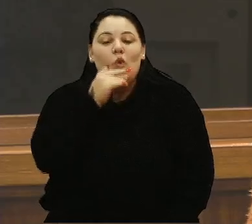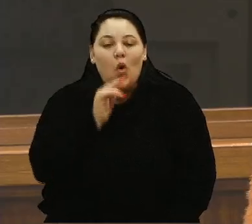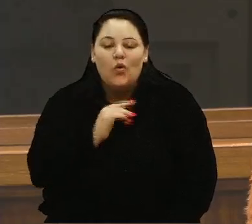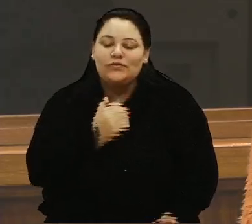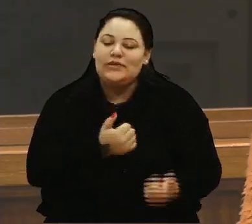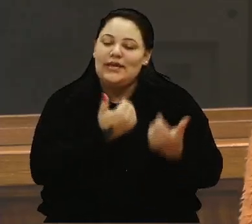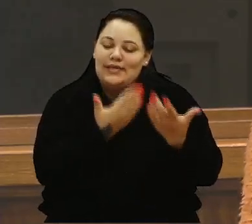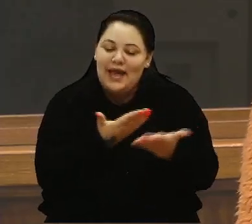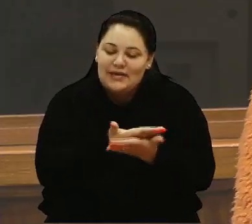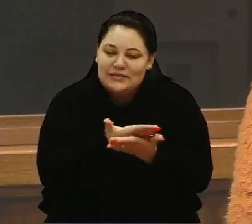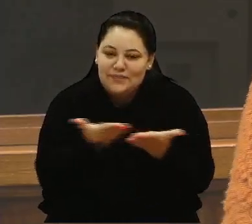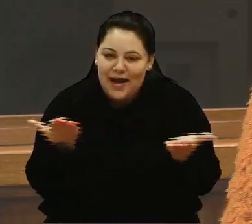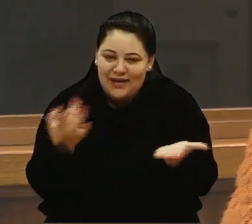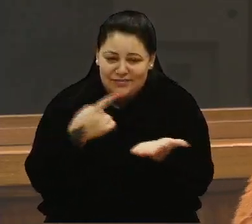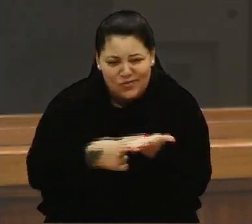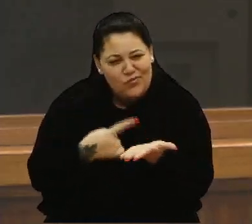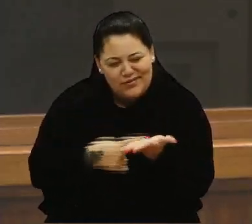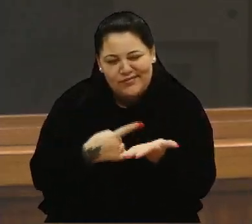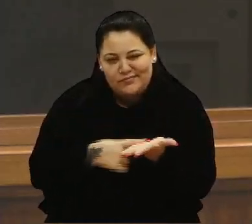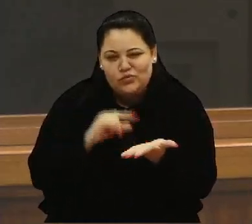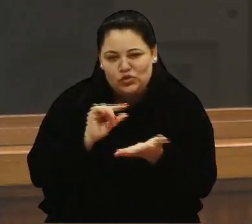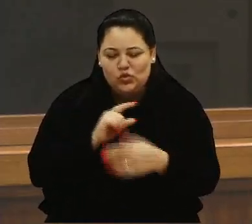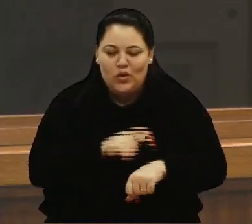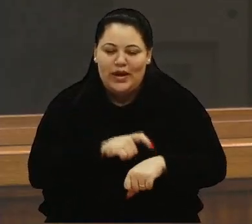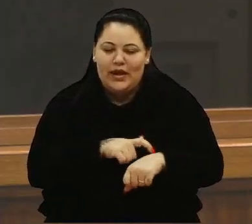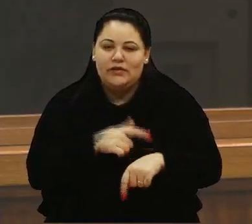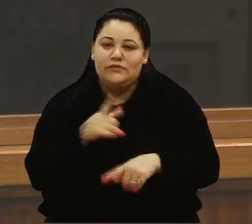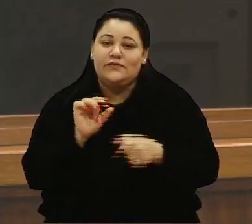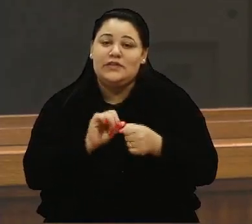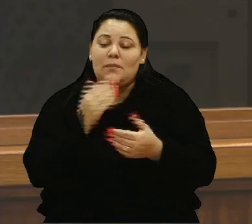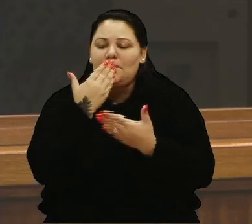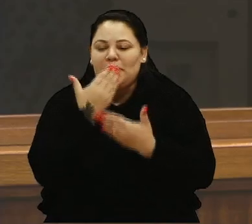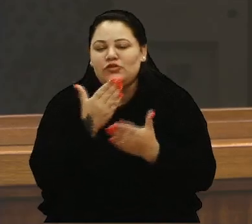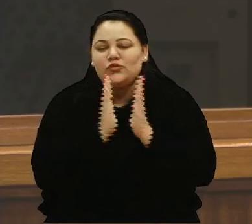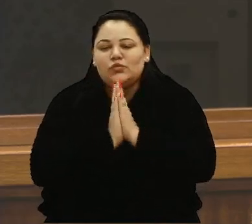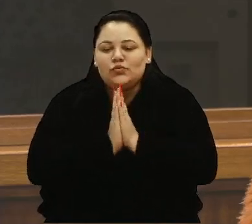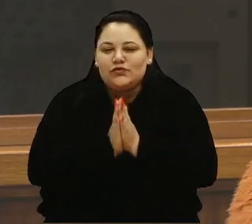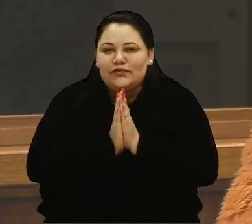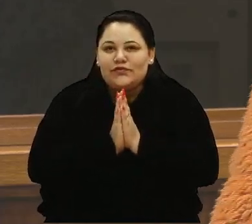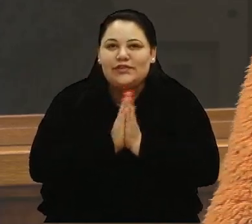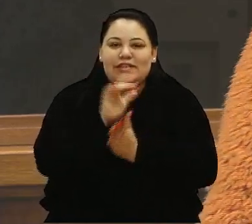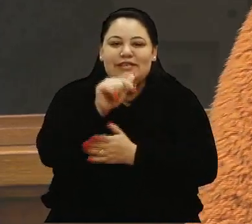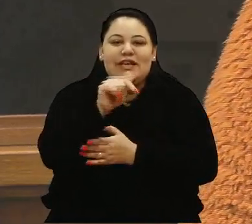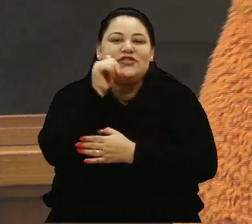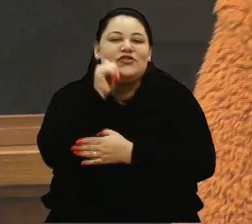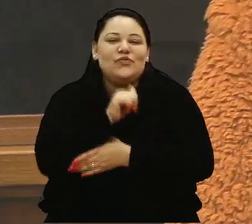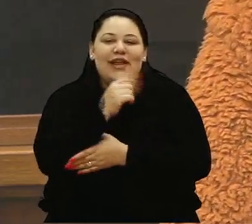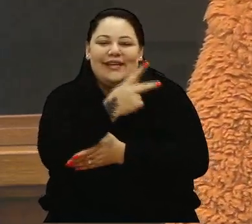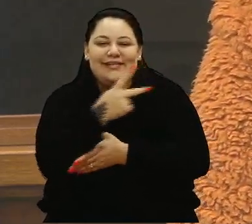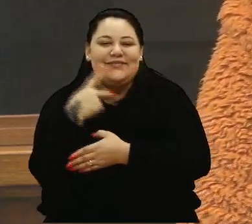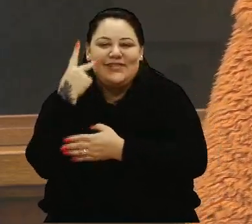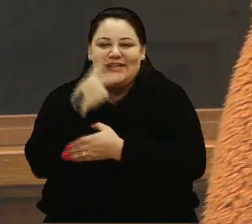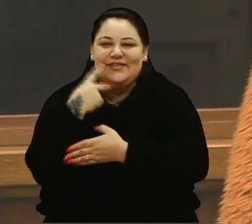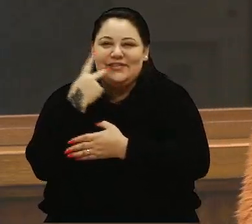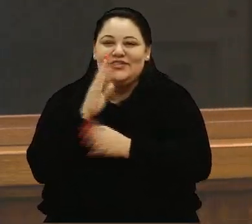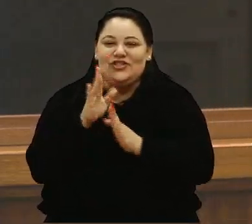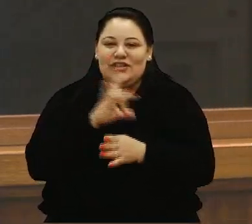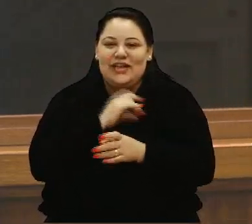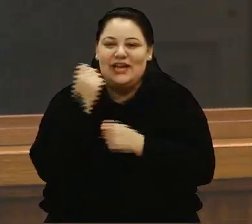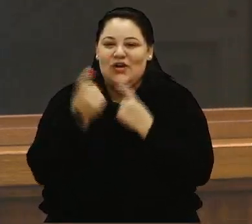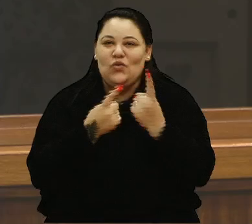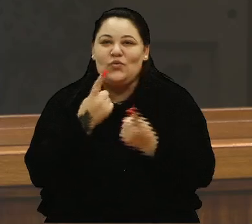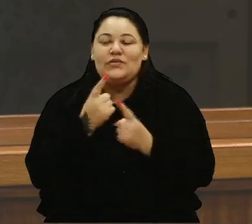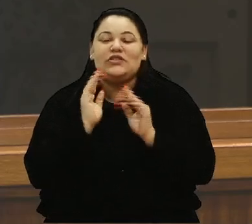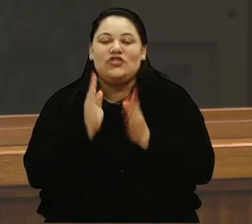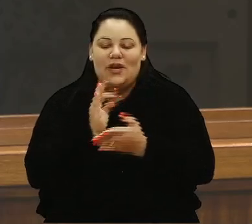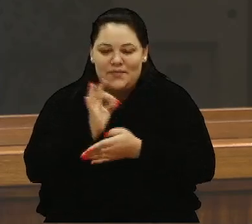esse espaço na sua agenda. Quero fazer um apelo aqui, né? As 7 vereadoras, nós estamos já tem algumas que